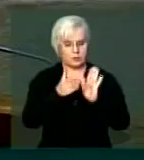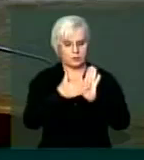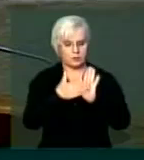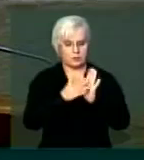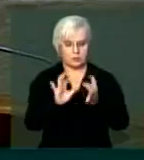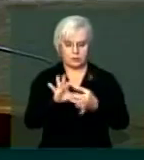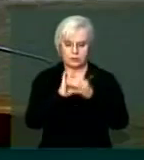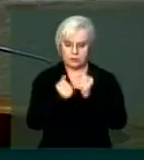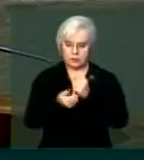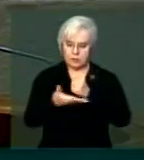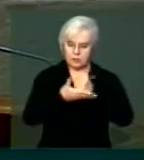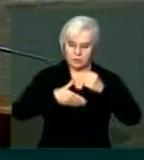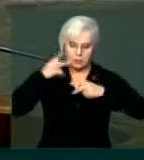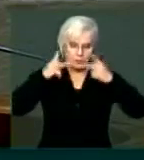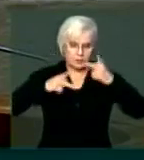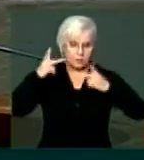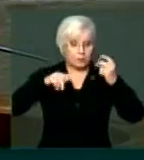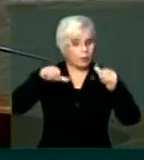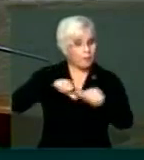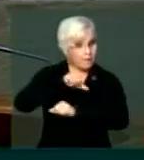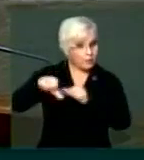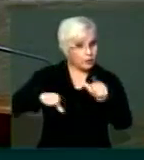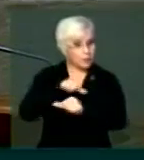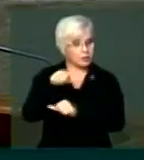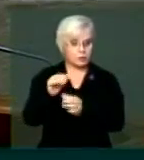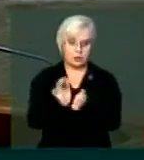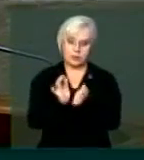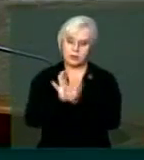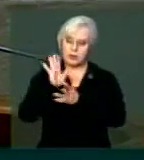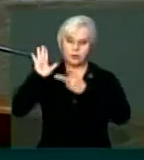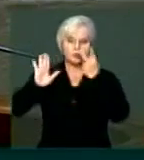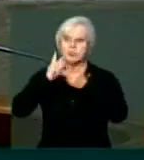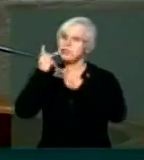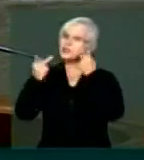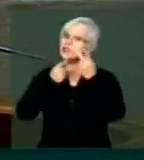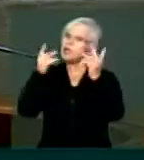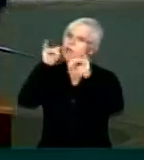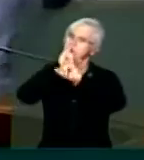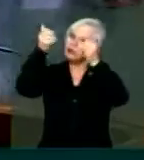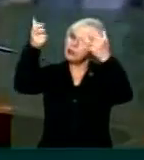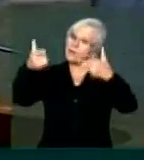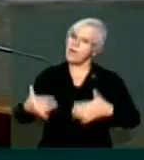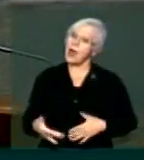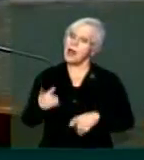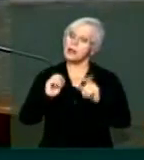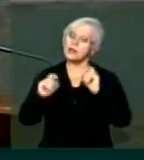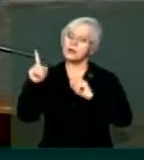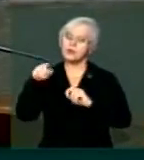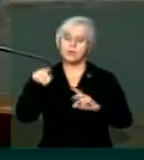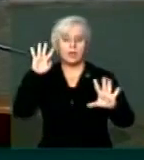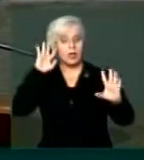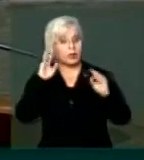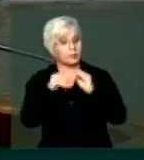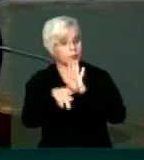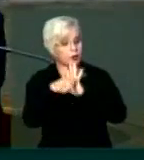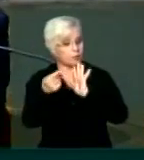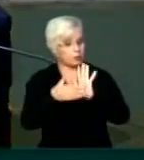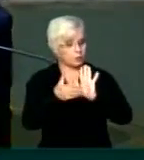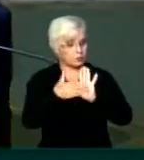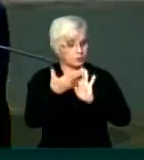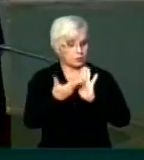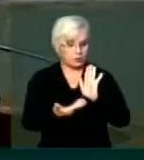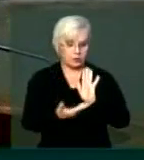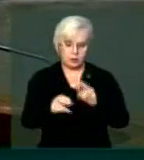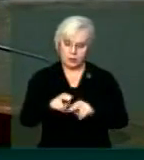plataforma política para apresentar de mudança, os candidatos que se manifestem em relação a ela. Por isso, senhor presidente,